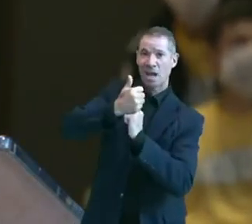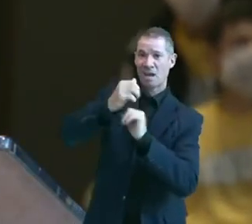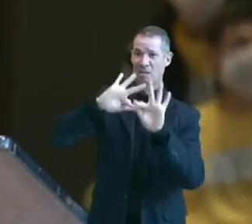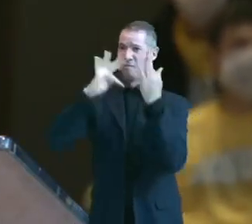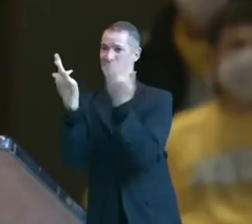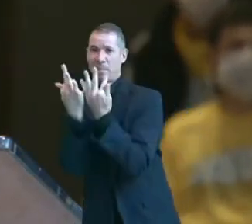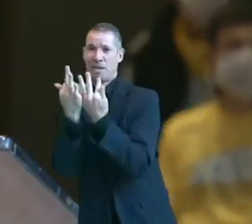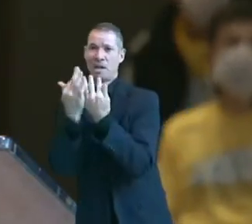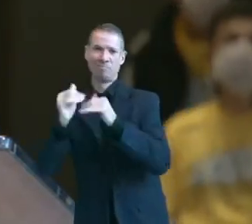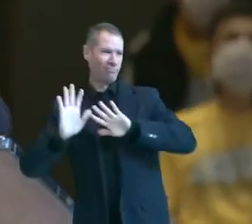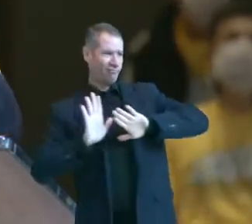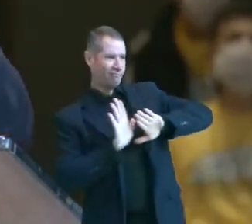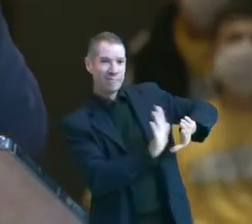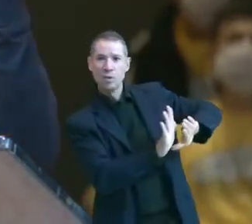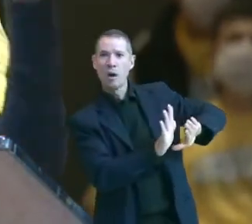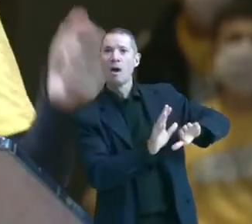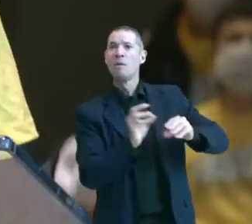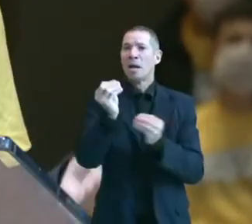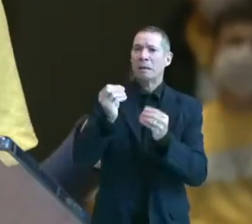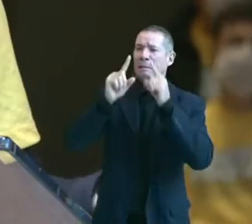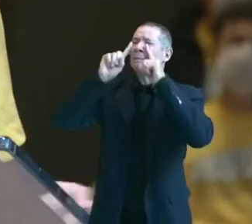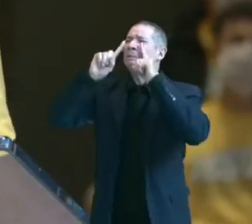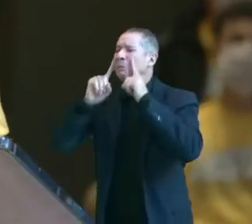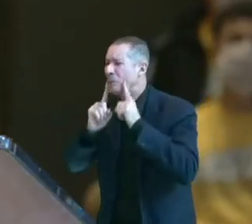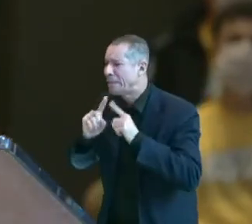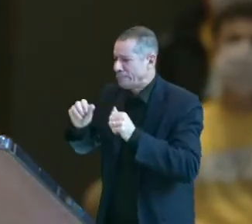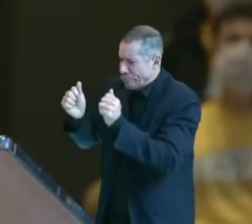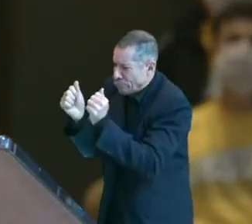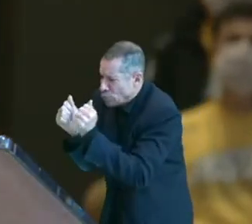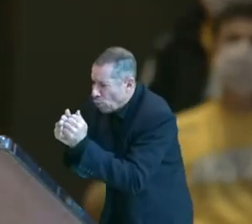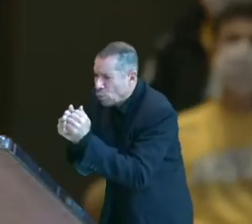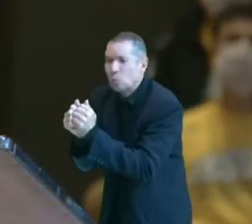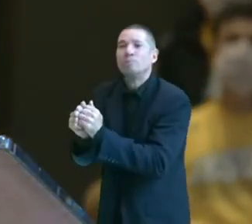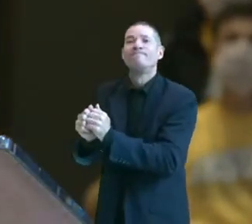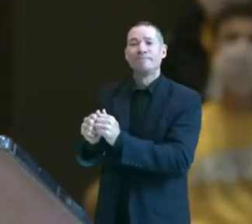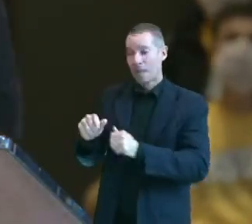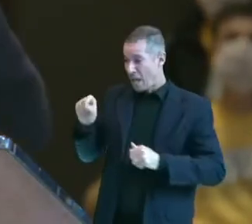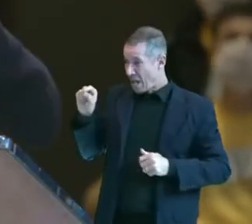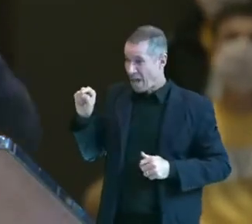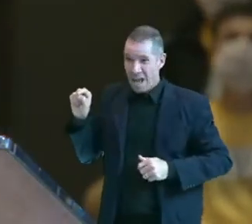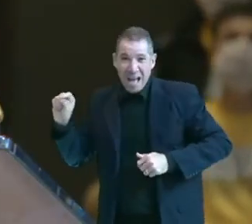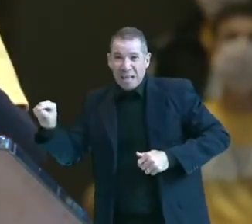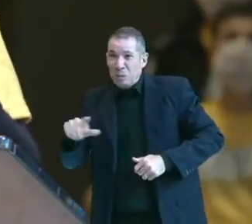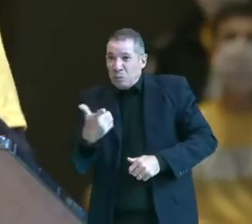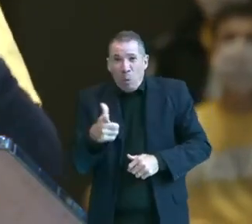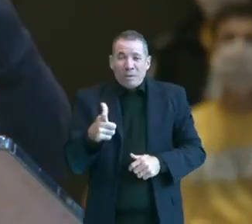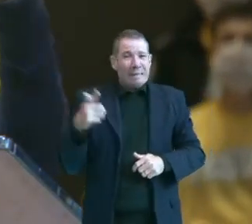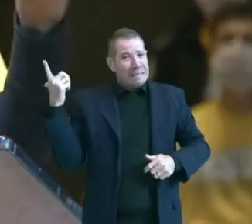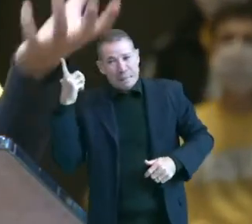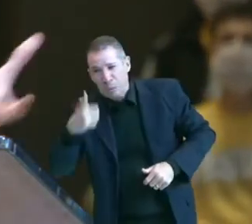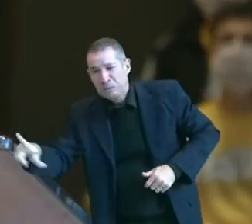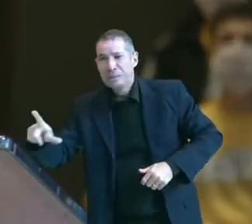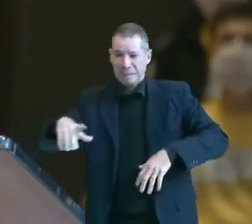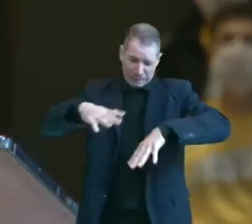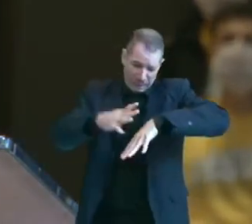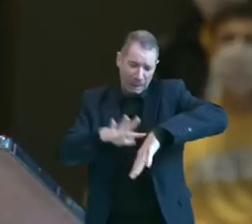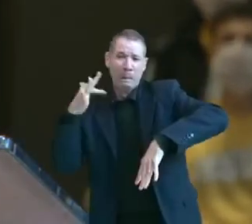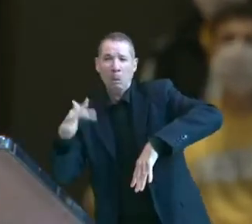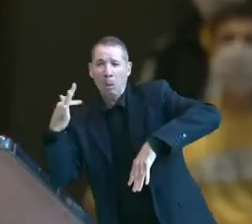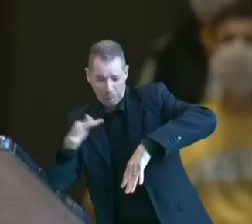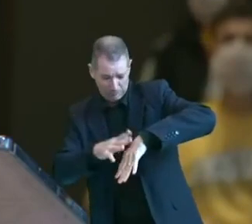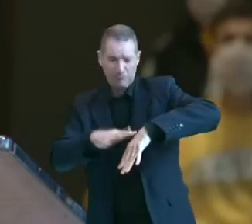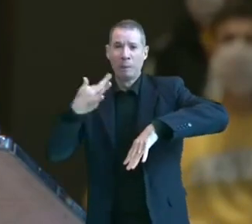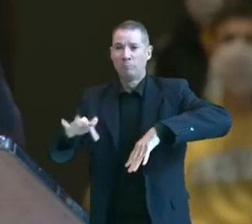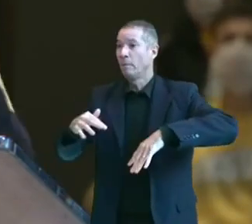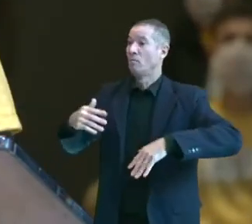famílias muitas vezes para estar ali chorando com a Tailana. Tailana muitas vezes não tinha: ah, eu não consigo, minha mão está doendo. Não,